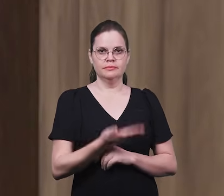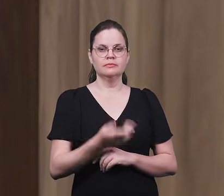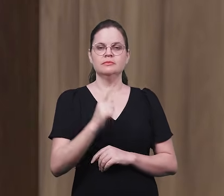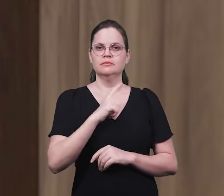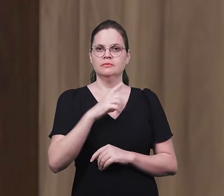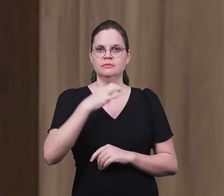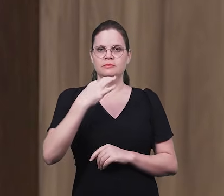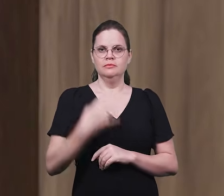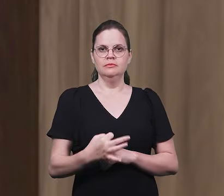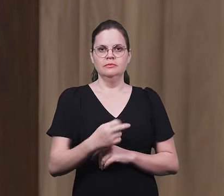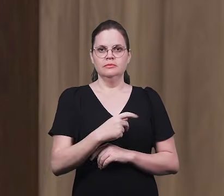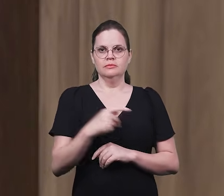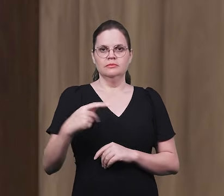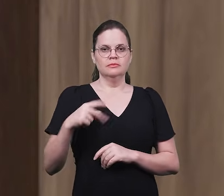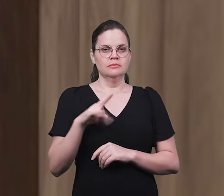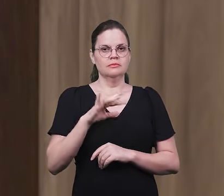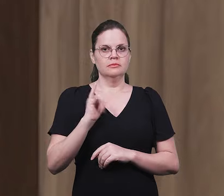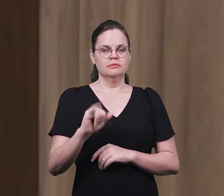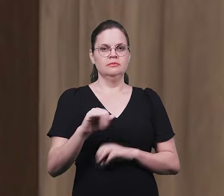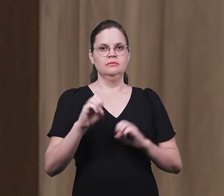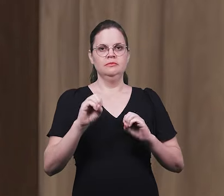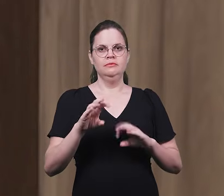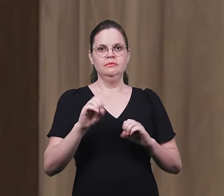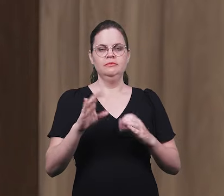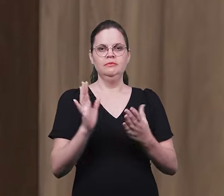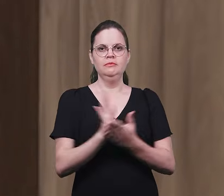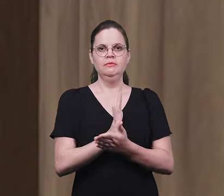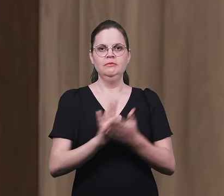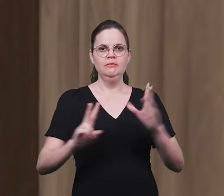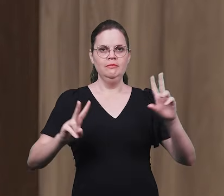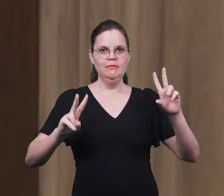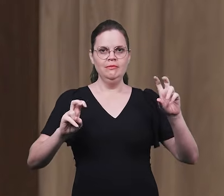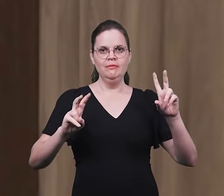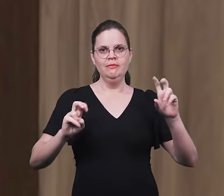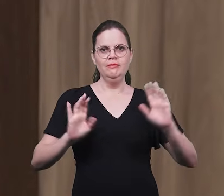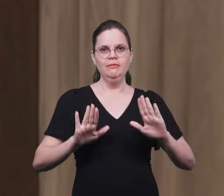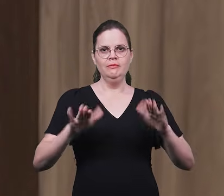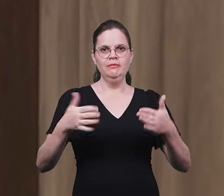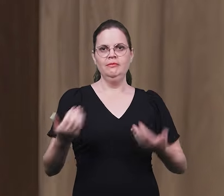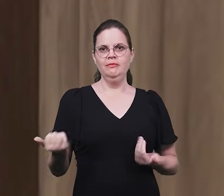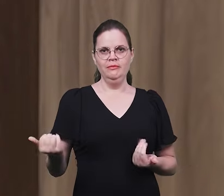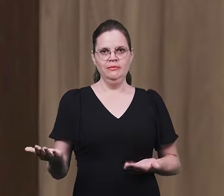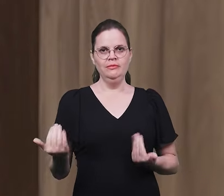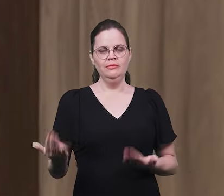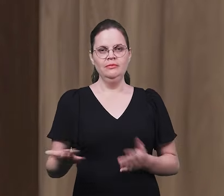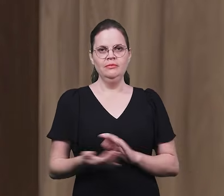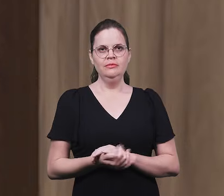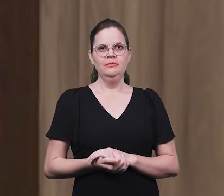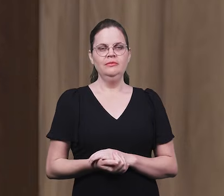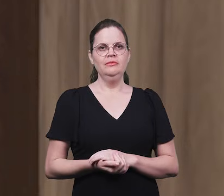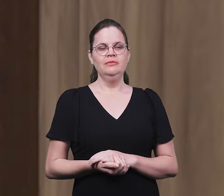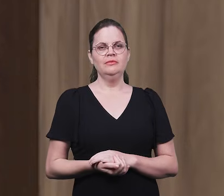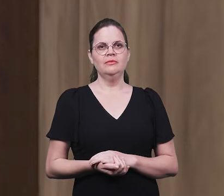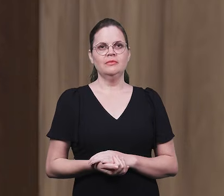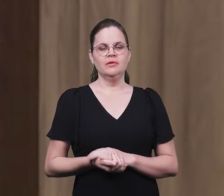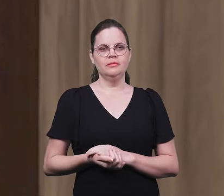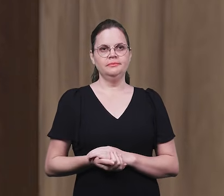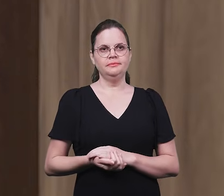por certo, vai abordar alguns temas importantes para a vida dos